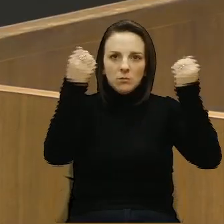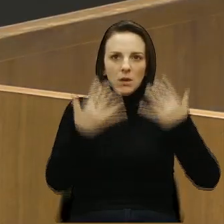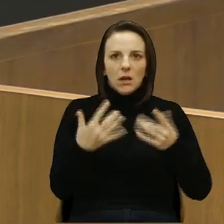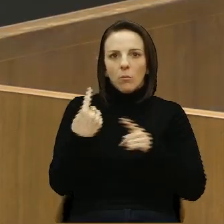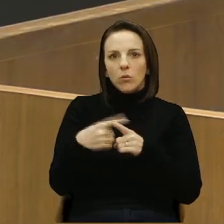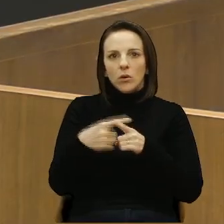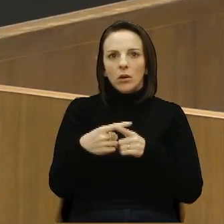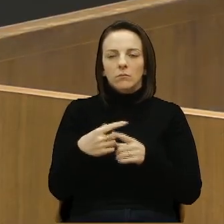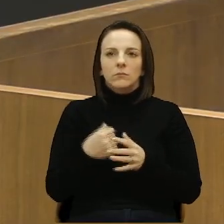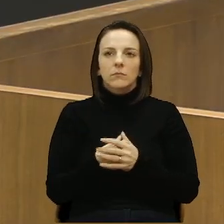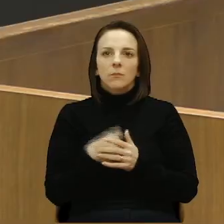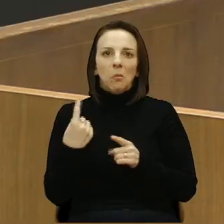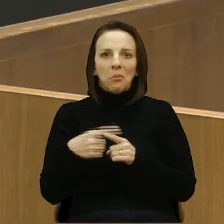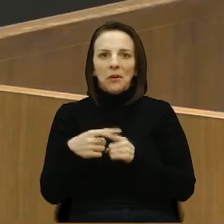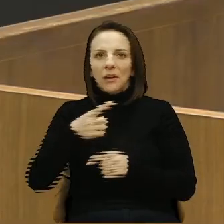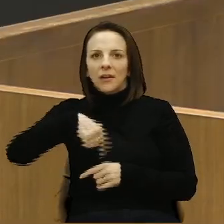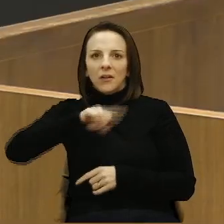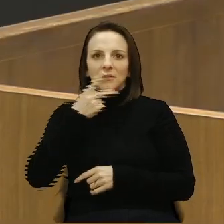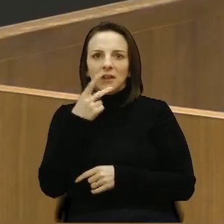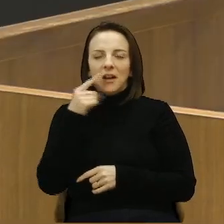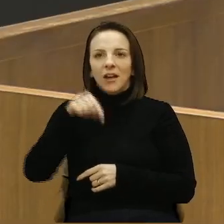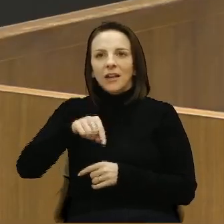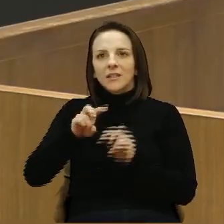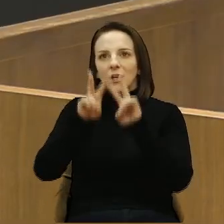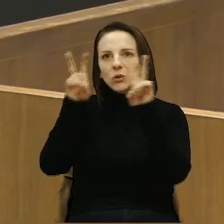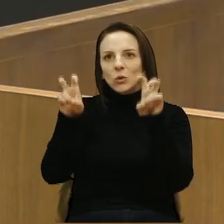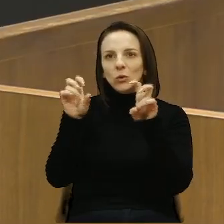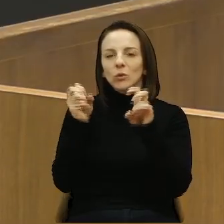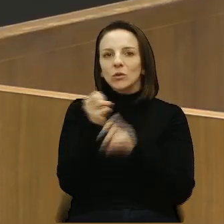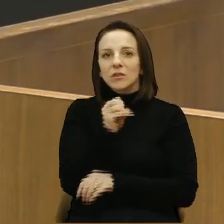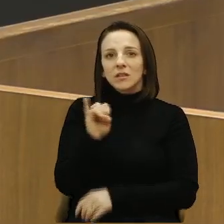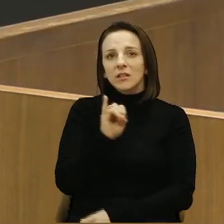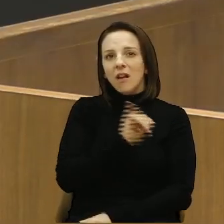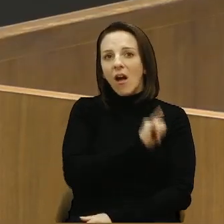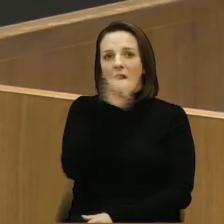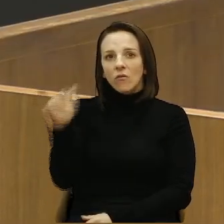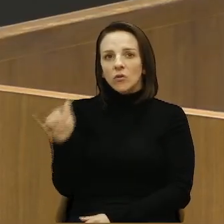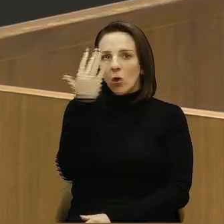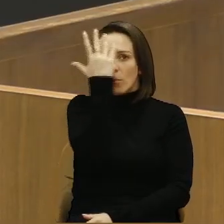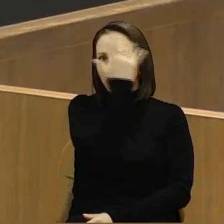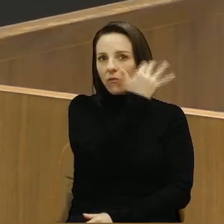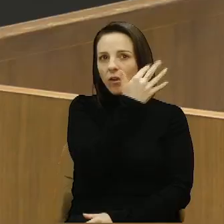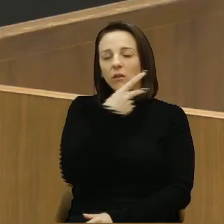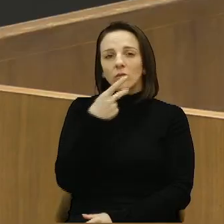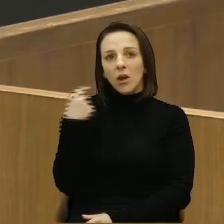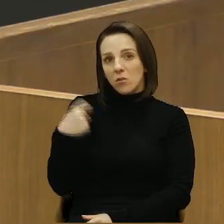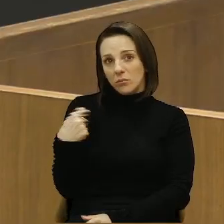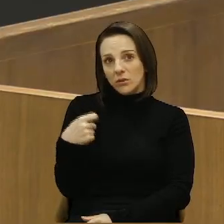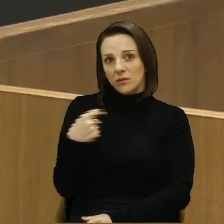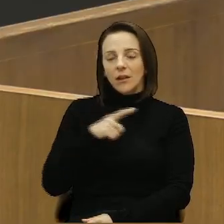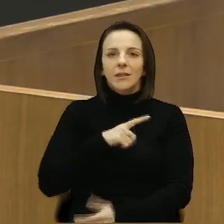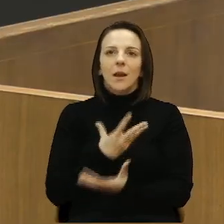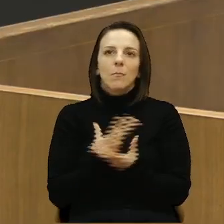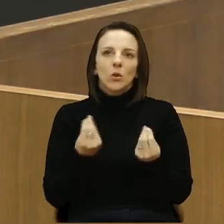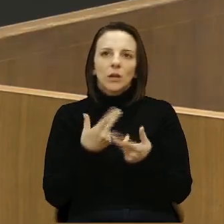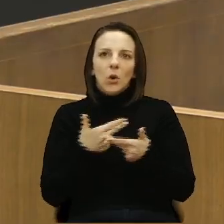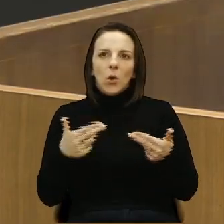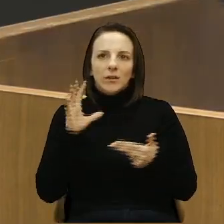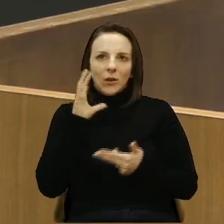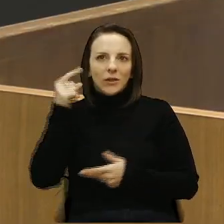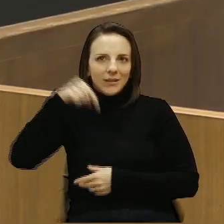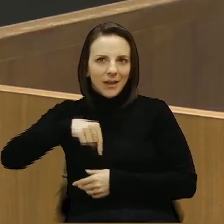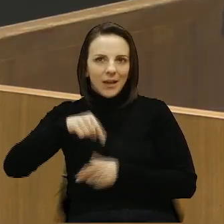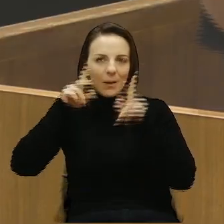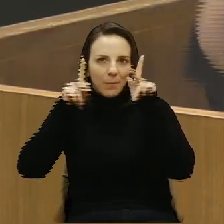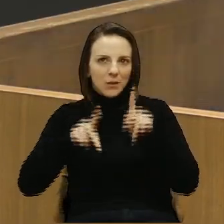já foi falado, inclusive, para o prefeito que não precisava. Então, tem várias coisas que acontecem na Câmara que as pessoas não entendem. Parece que, por mais